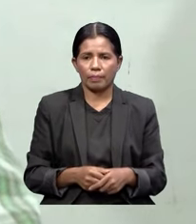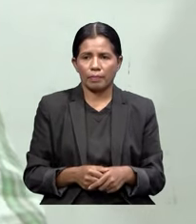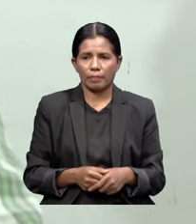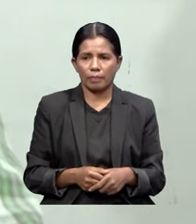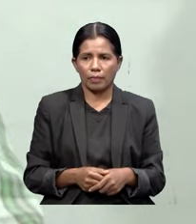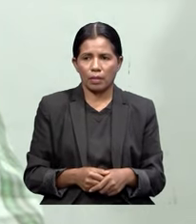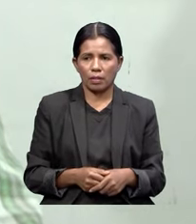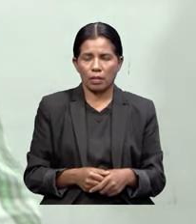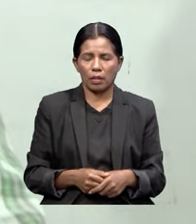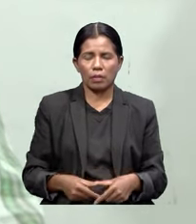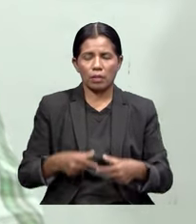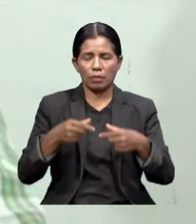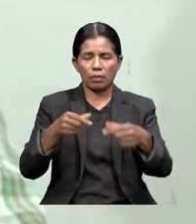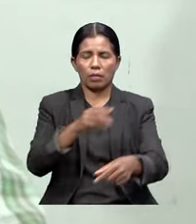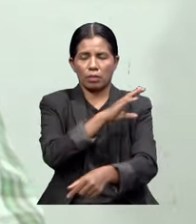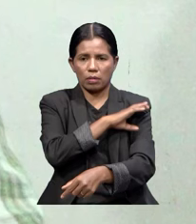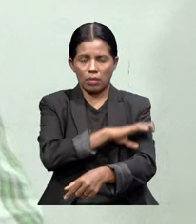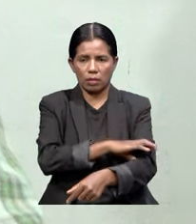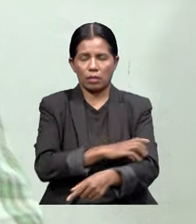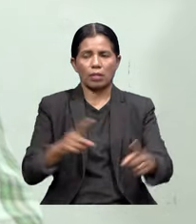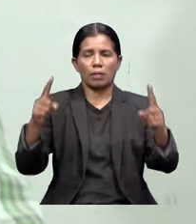que tertiba, né? Assegura,